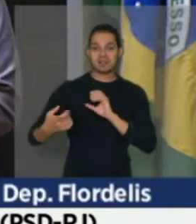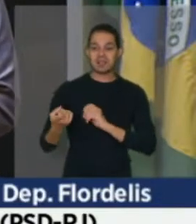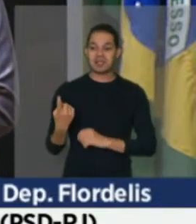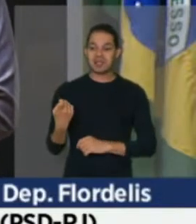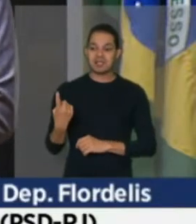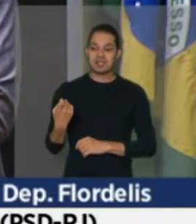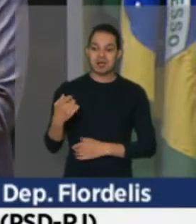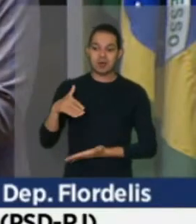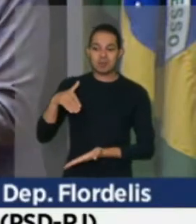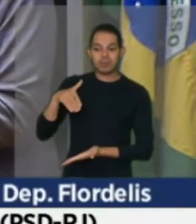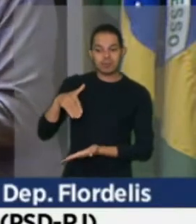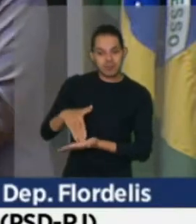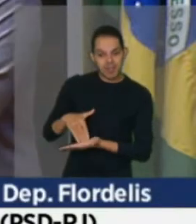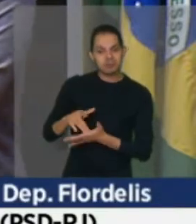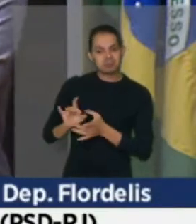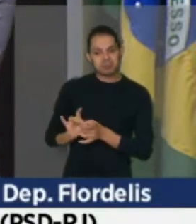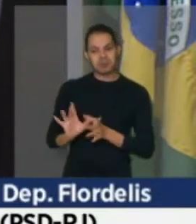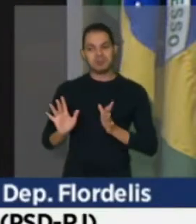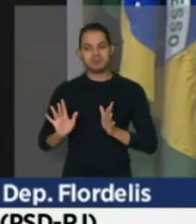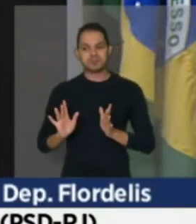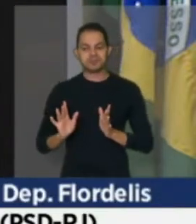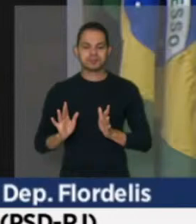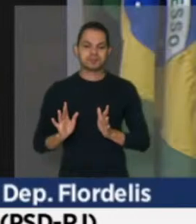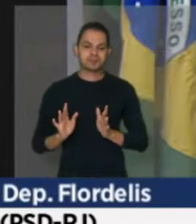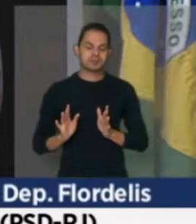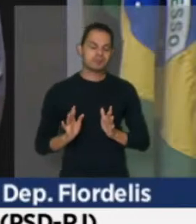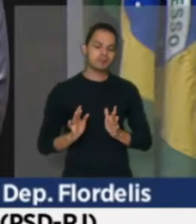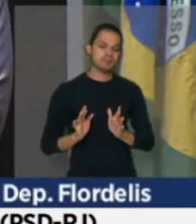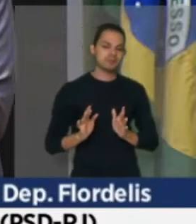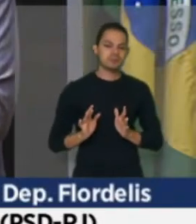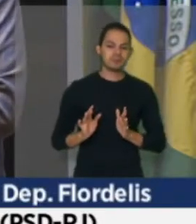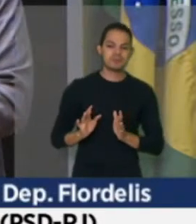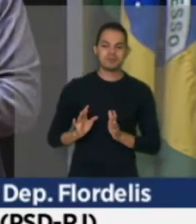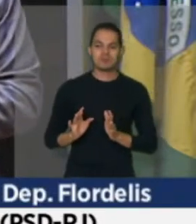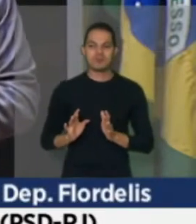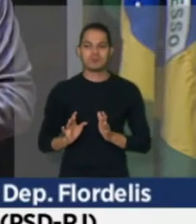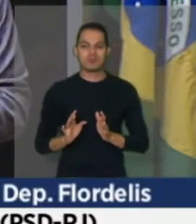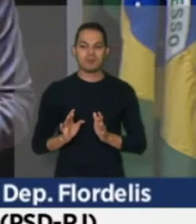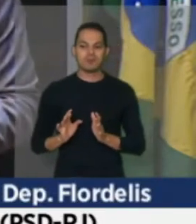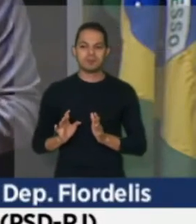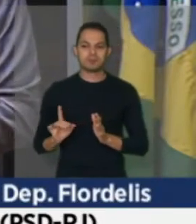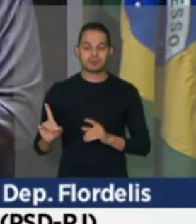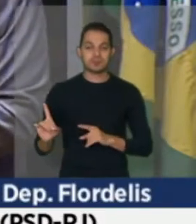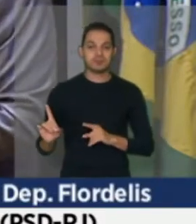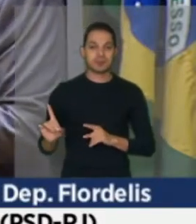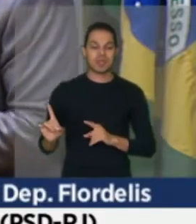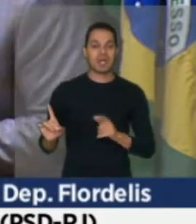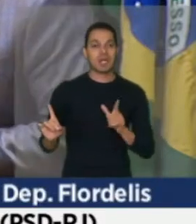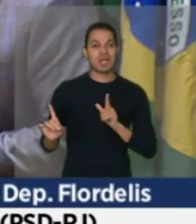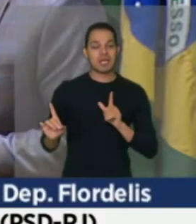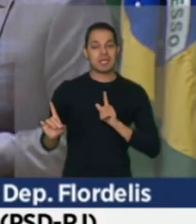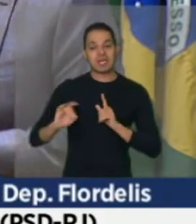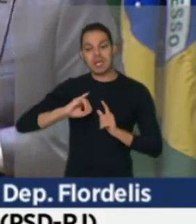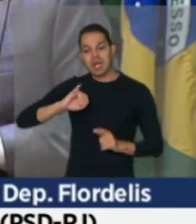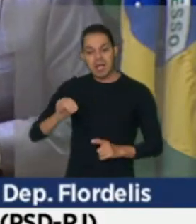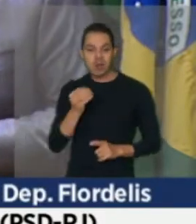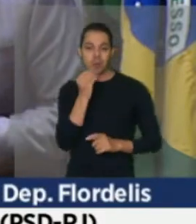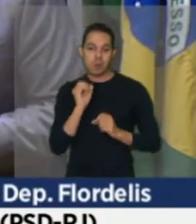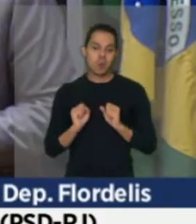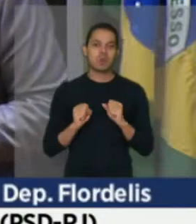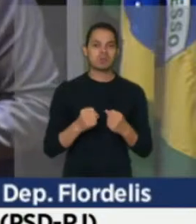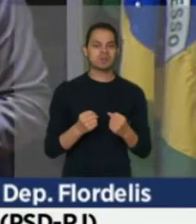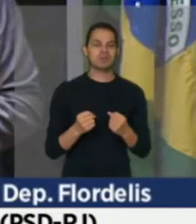mínima que permita minimamente que ela tenha um pouco de oportunidade para se defender.